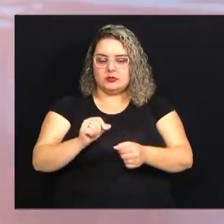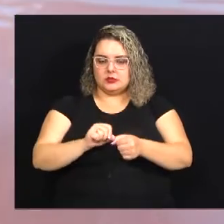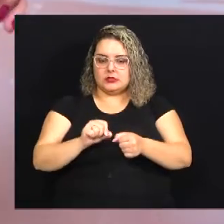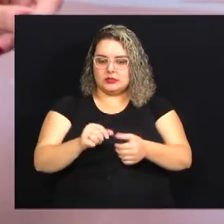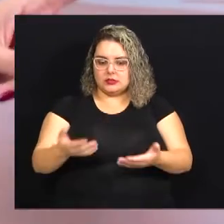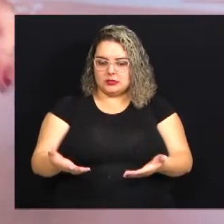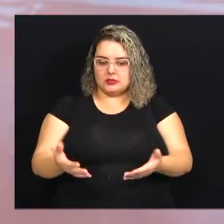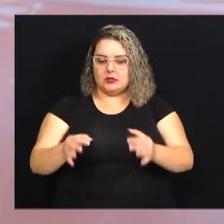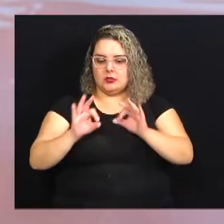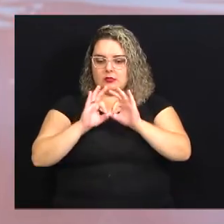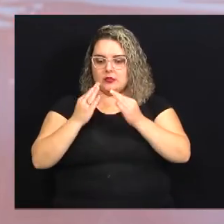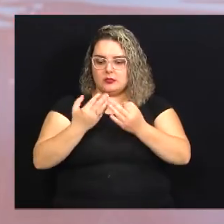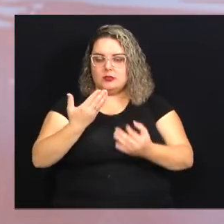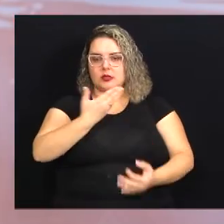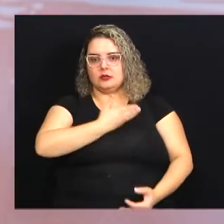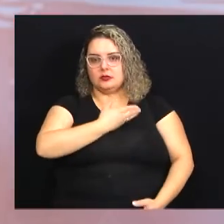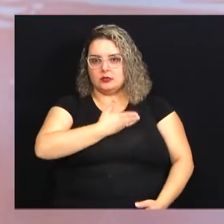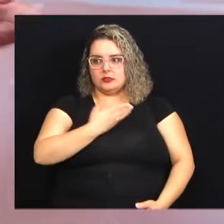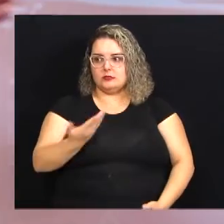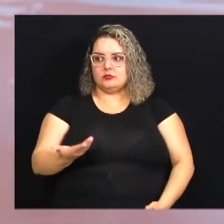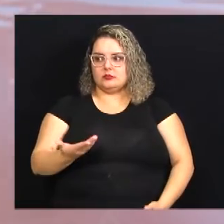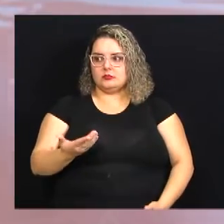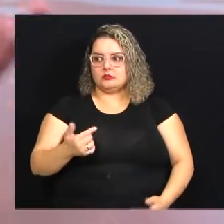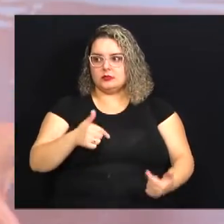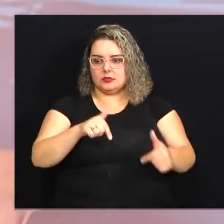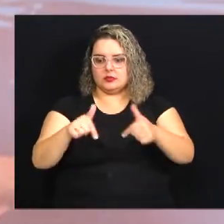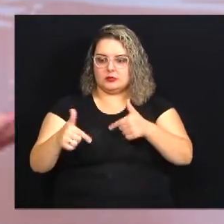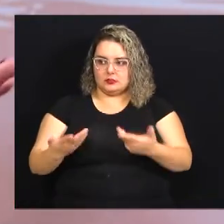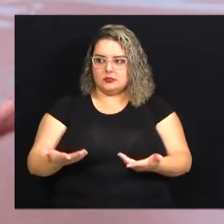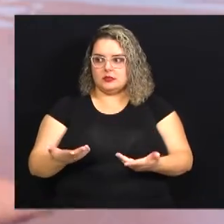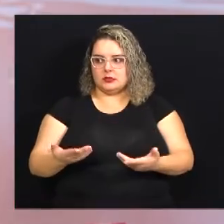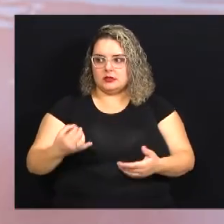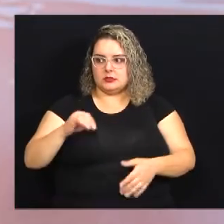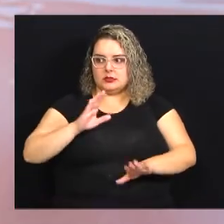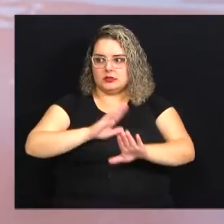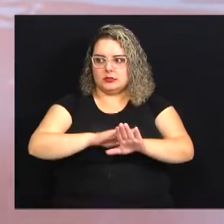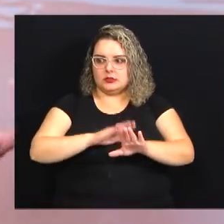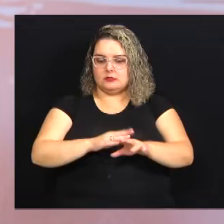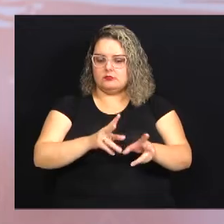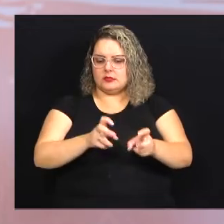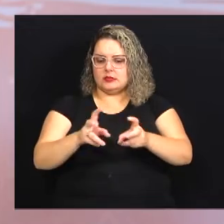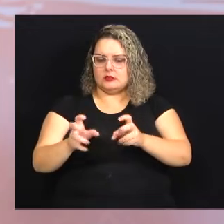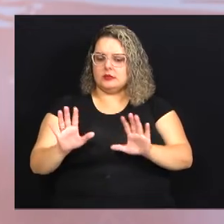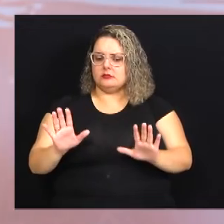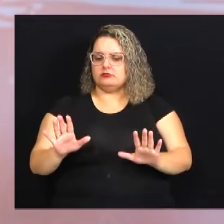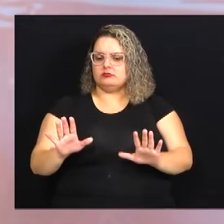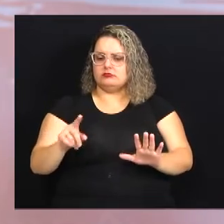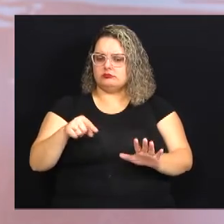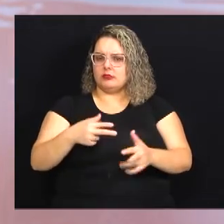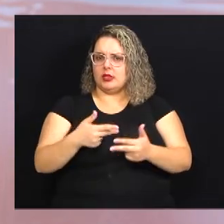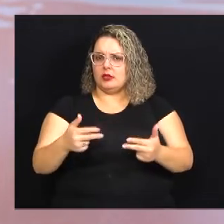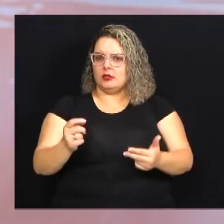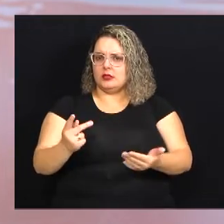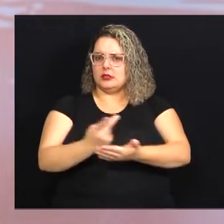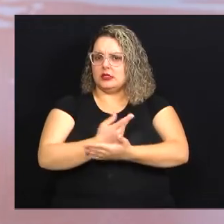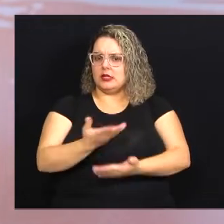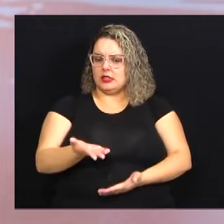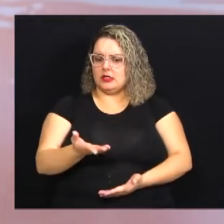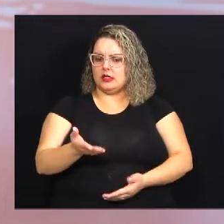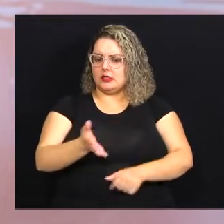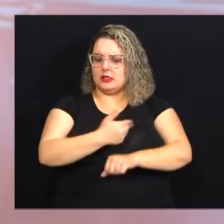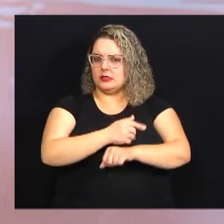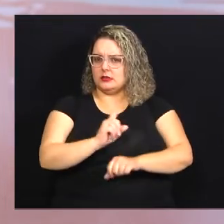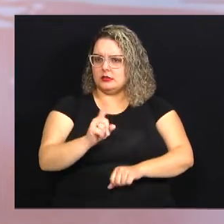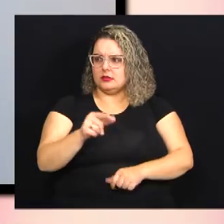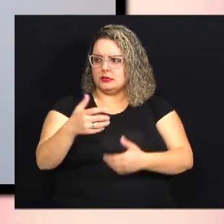coisas, acaba a família, o amigo, alguém até do trabalho, se essa pessoa ainda for ativa, que percebe que, opa, tem uma coisa errada aí, não